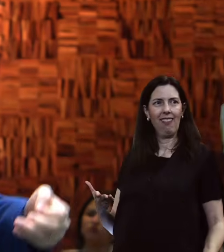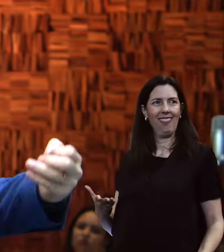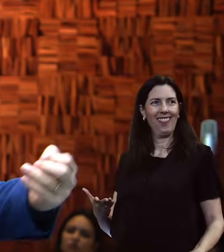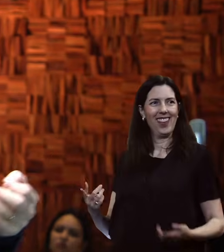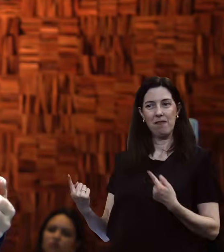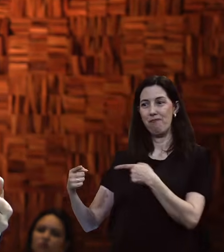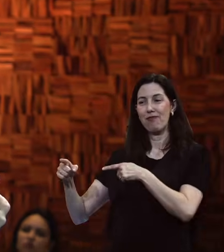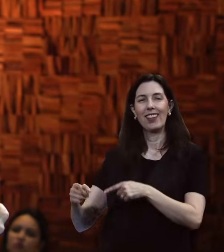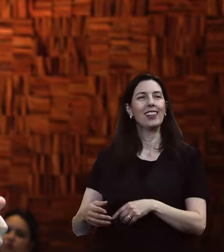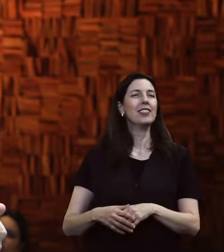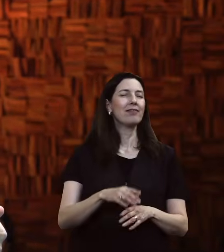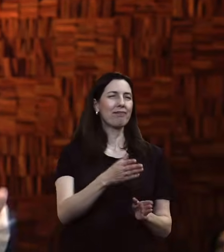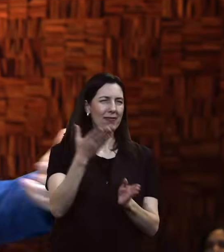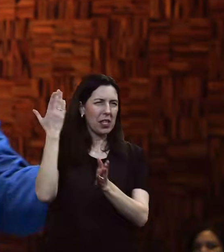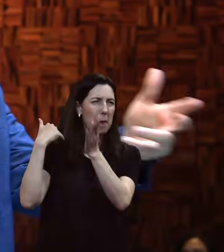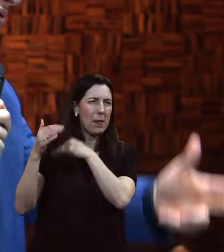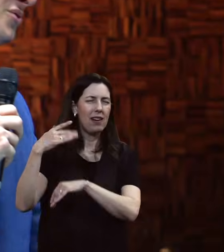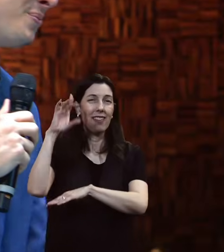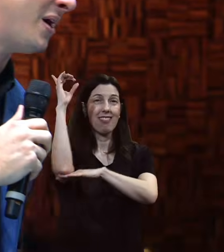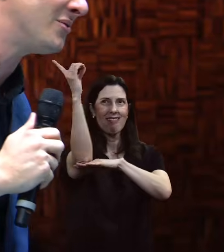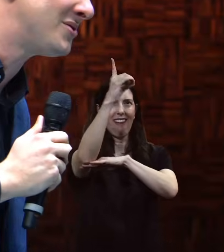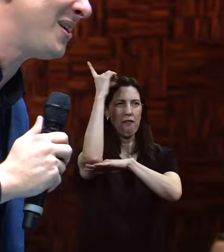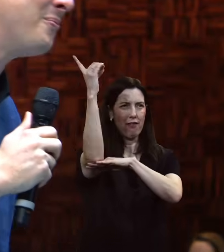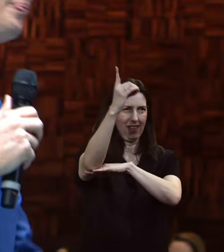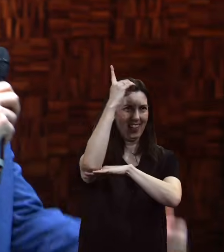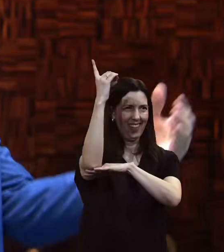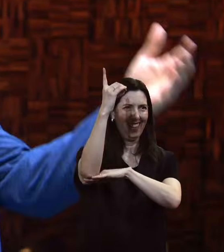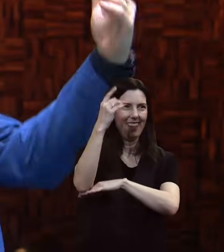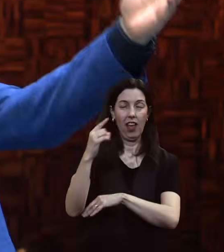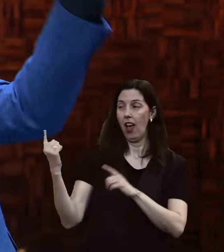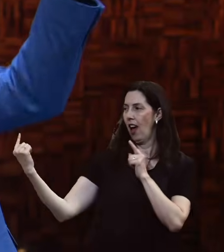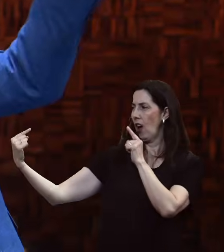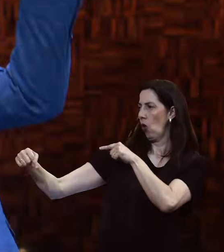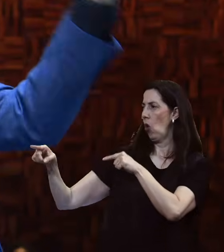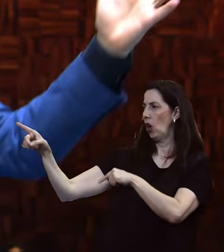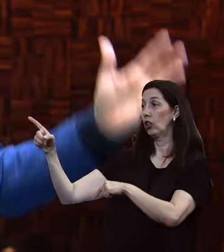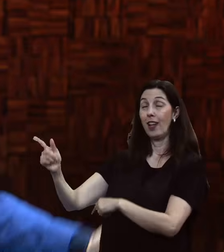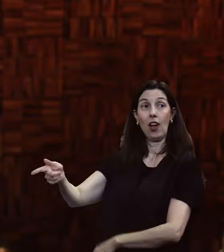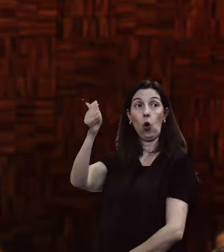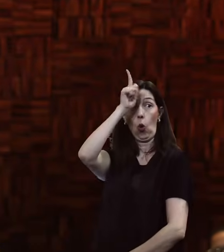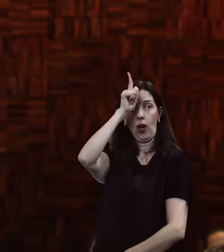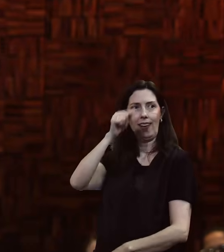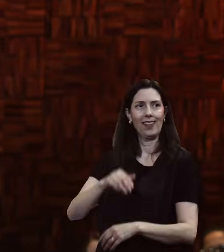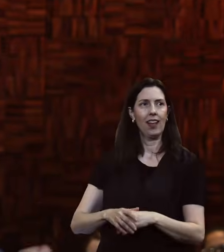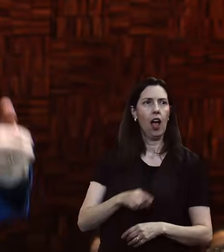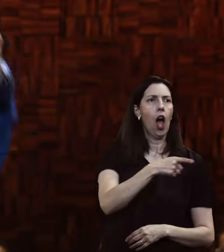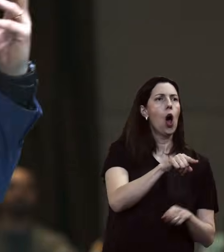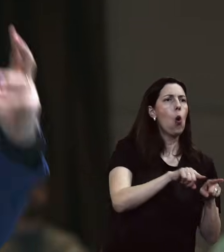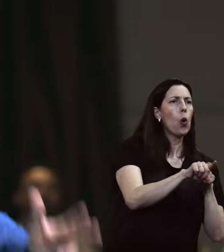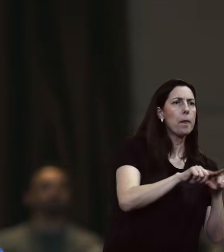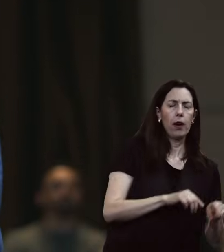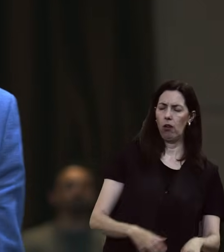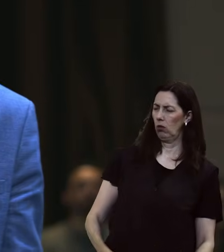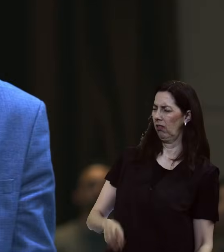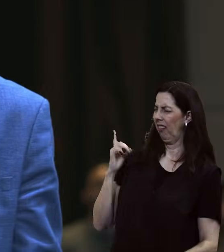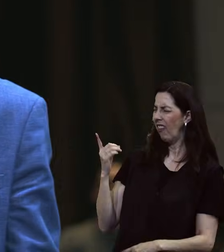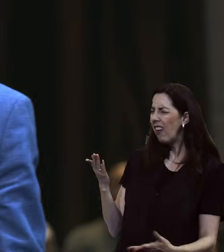encontra é exatamente isso, por parte dos seus irmãos. Você é um presunçoso. O que você está